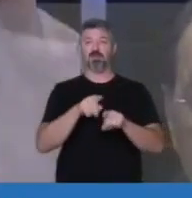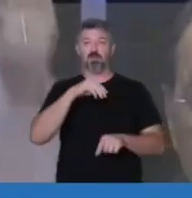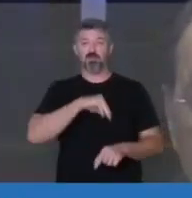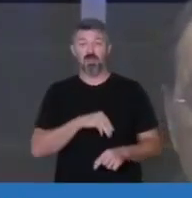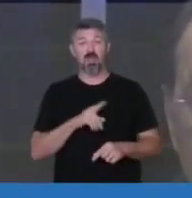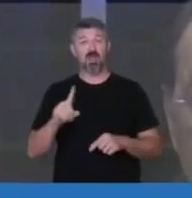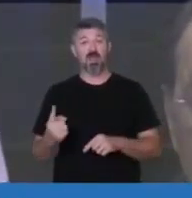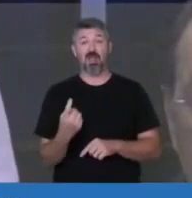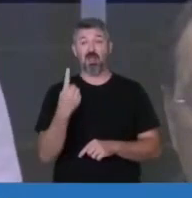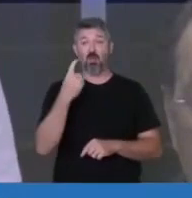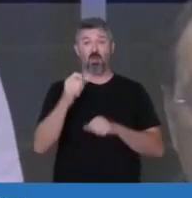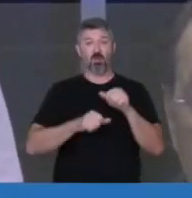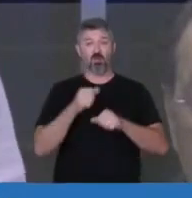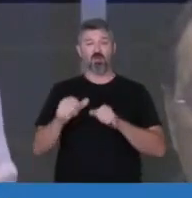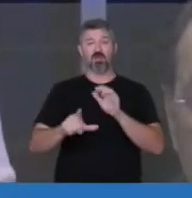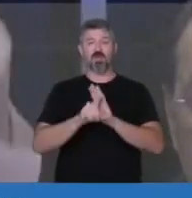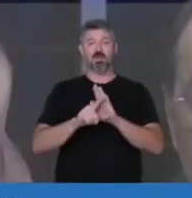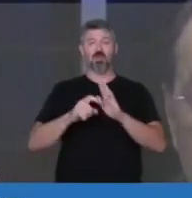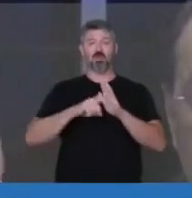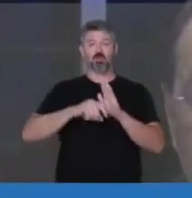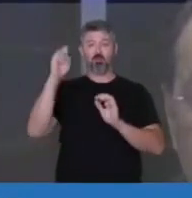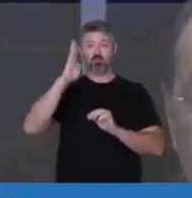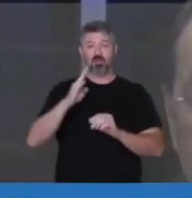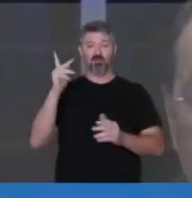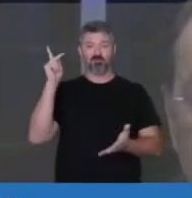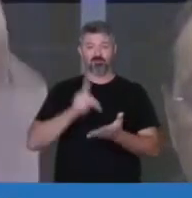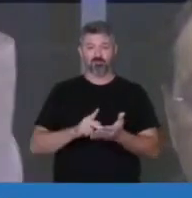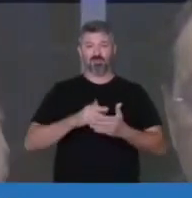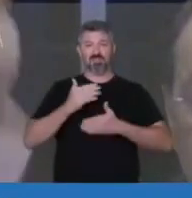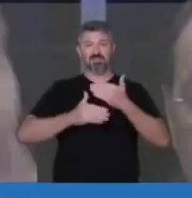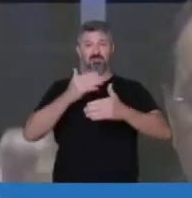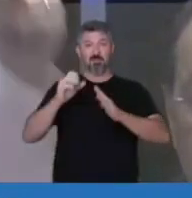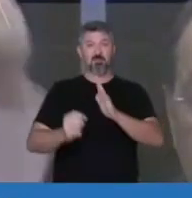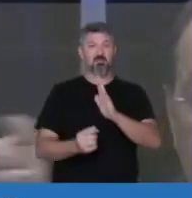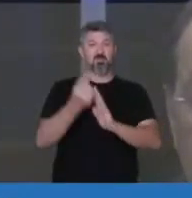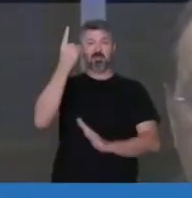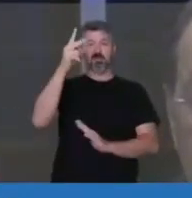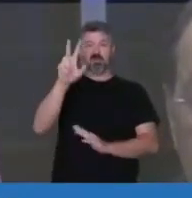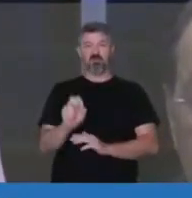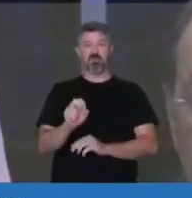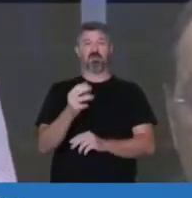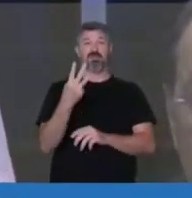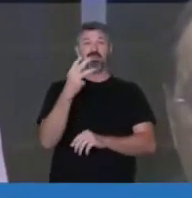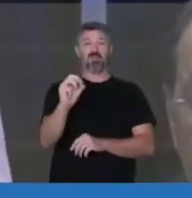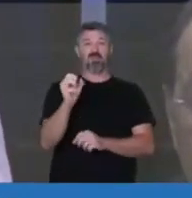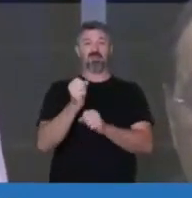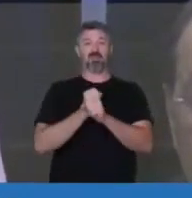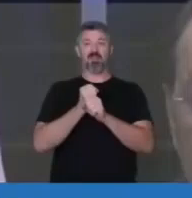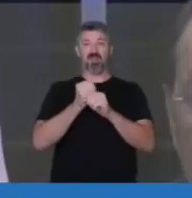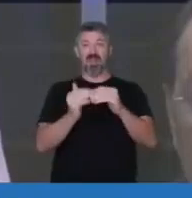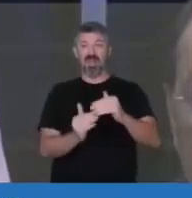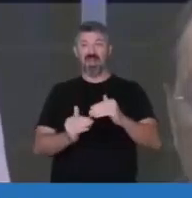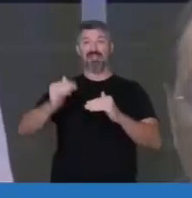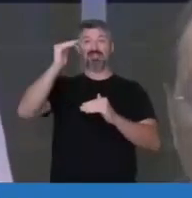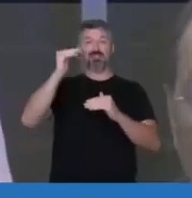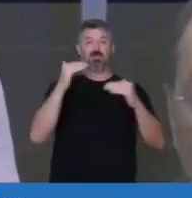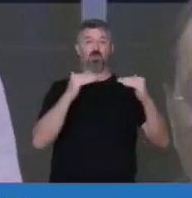gente vai acompanhar bastante esse assunto ainda aqui no país agora 4:39 vou chamar o rápido Bal